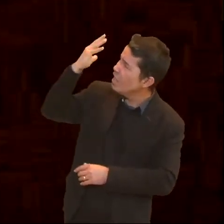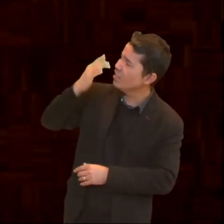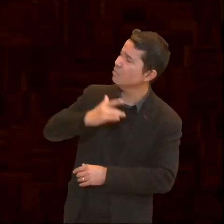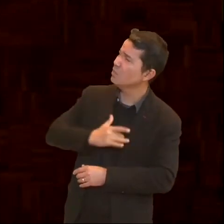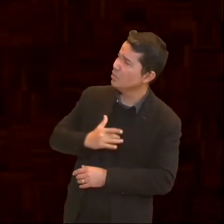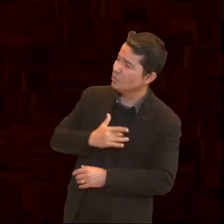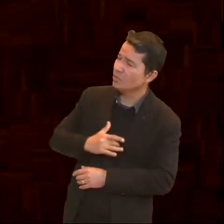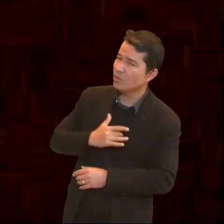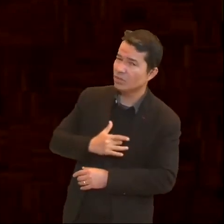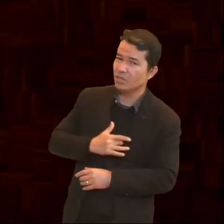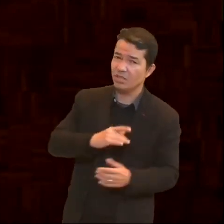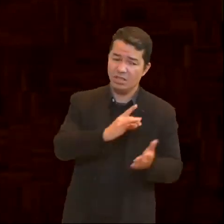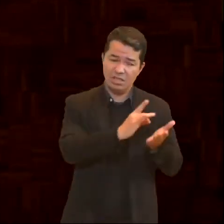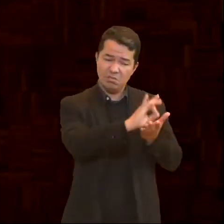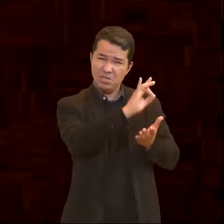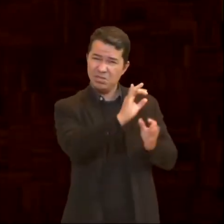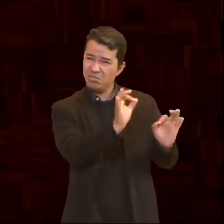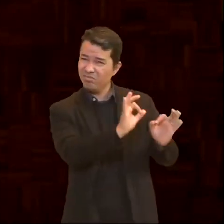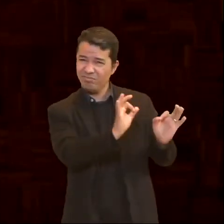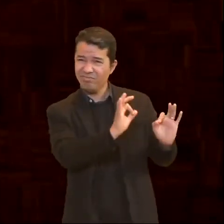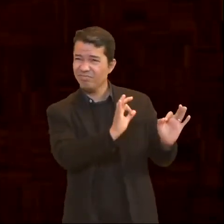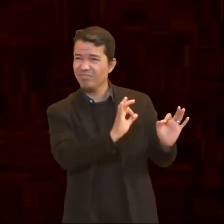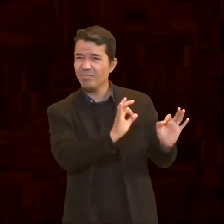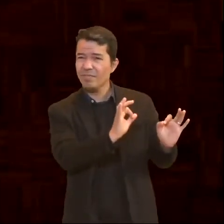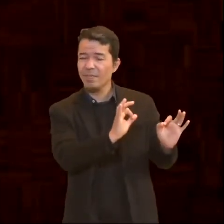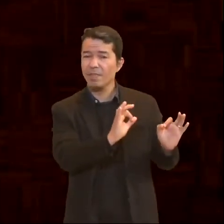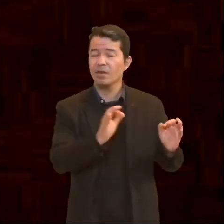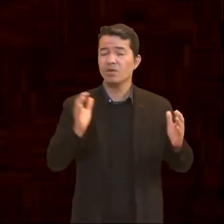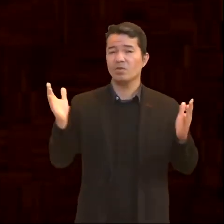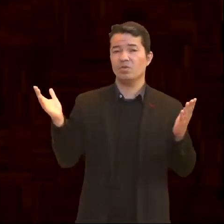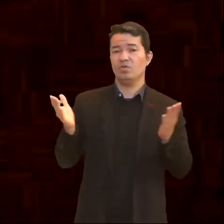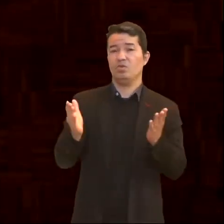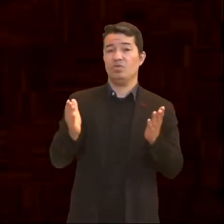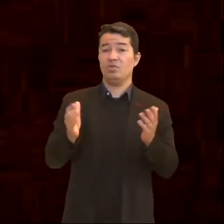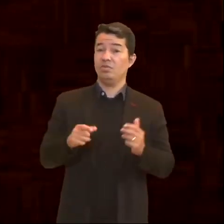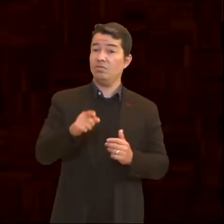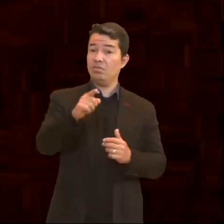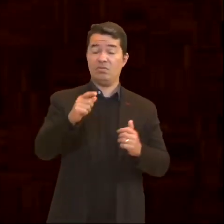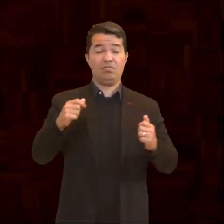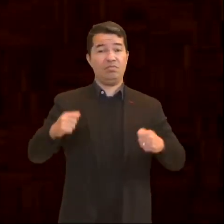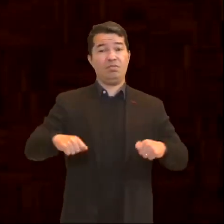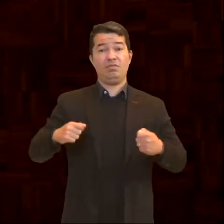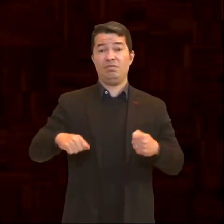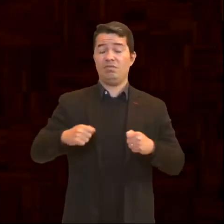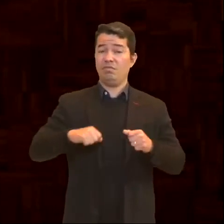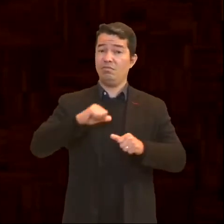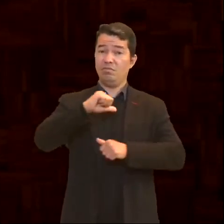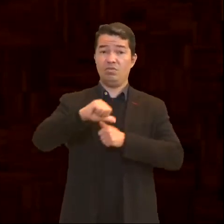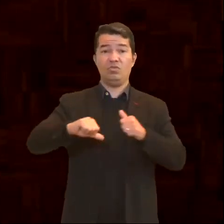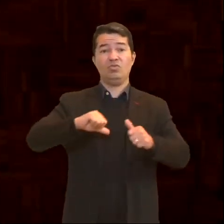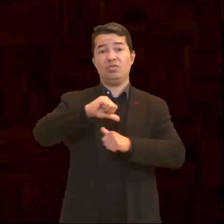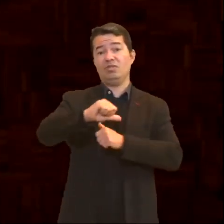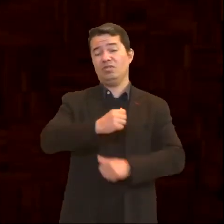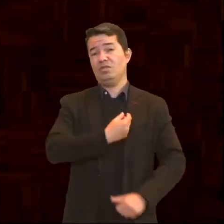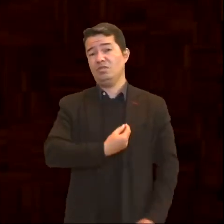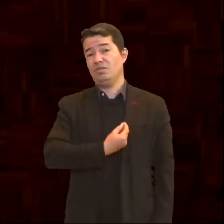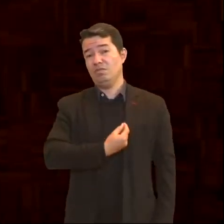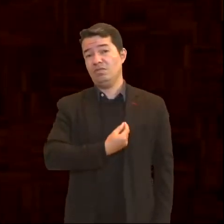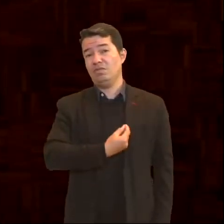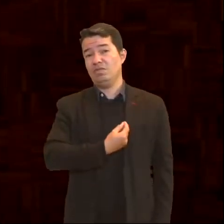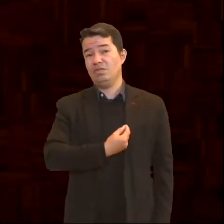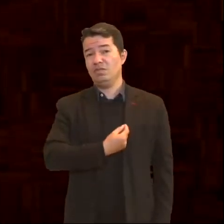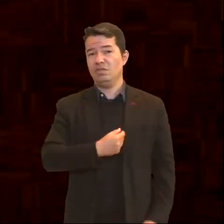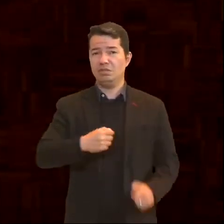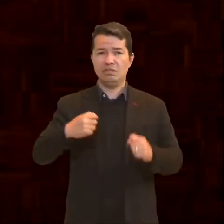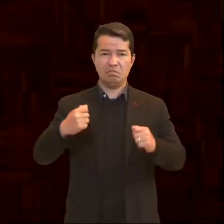E Ele vai dizer para você hoje, se você não tomar a sua decisão e não deixar eu começar a mudar a sua vida, eu vou